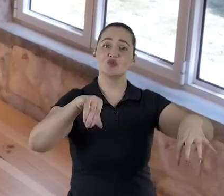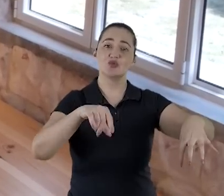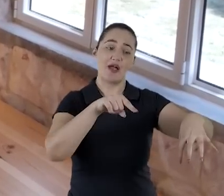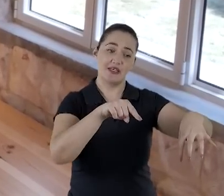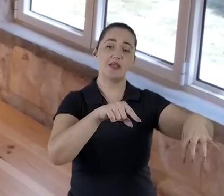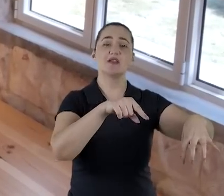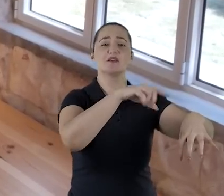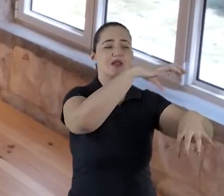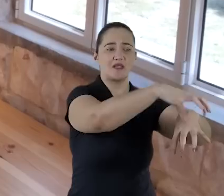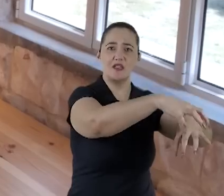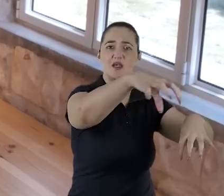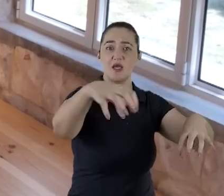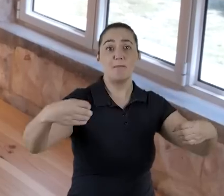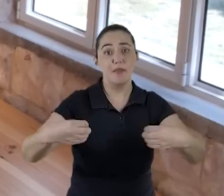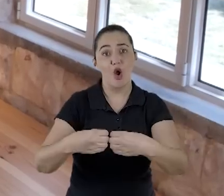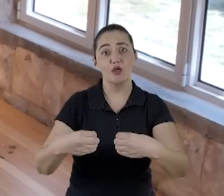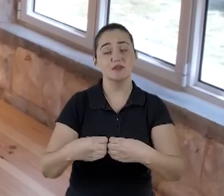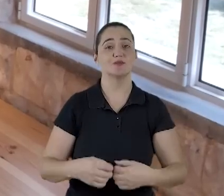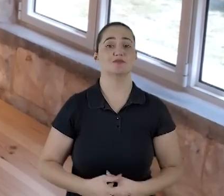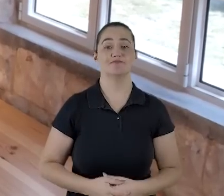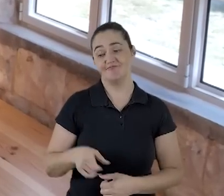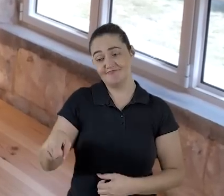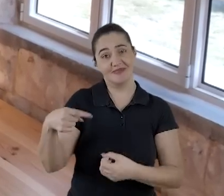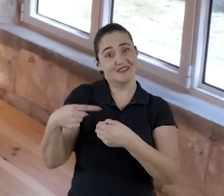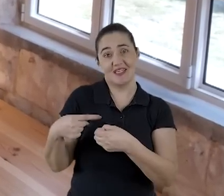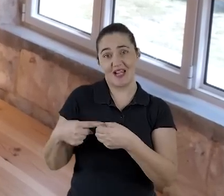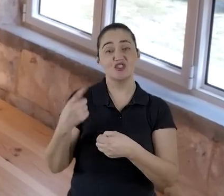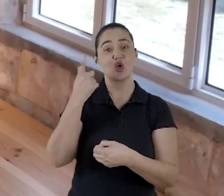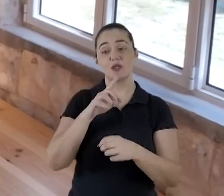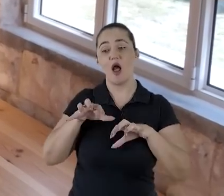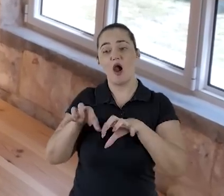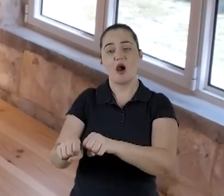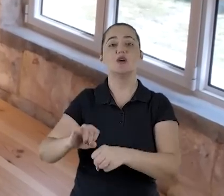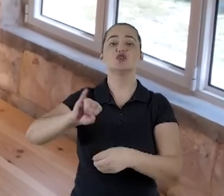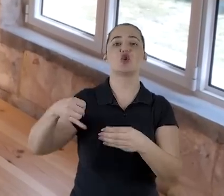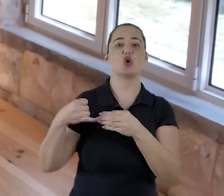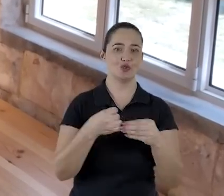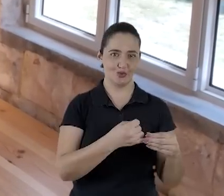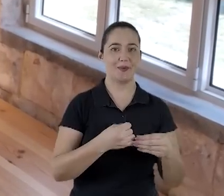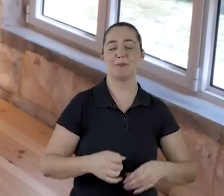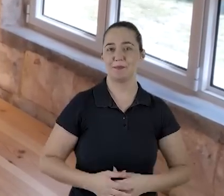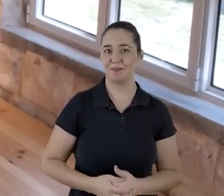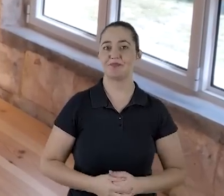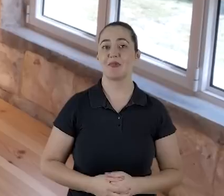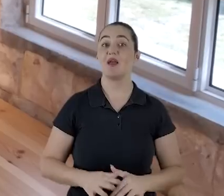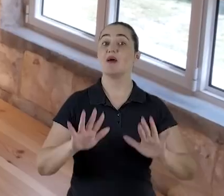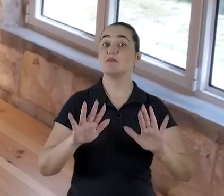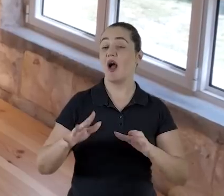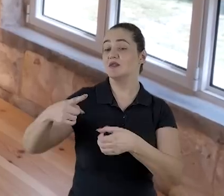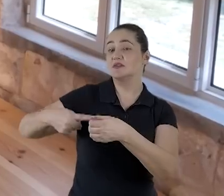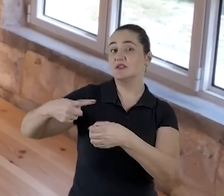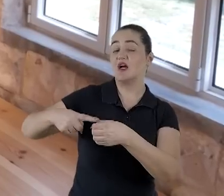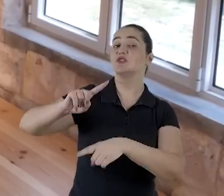aqui. Quedesh também fica na região aqui de Meguido. E a própria cidade de Meguido que foi conquistada por Josué. Mas